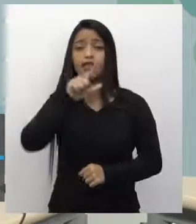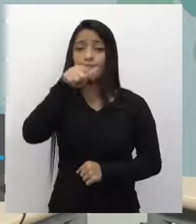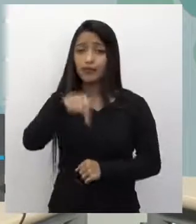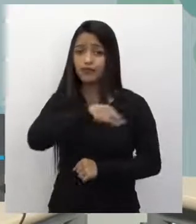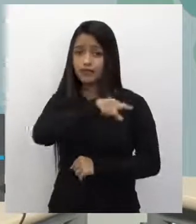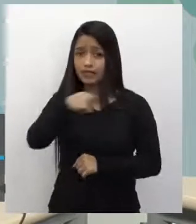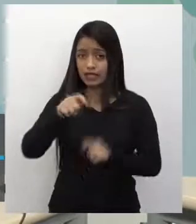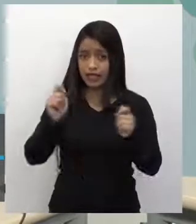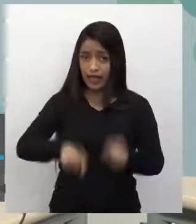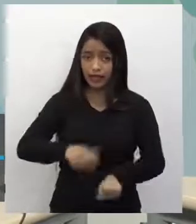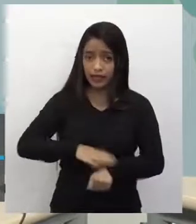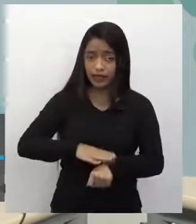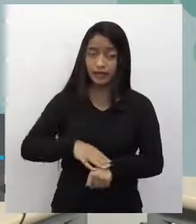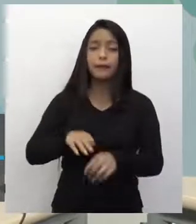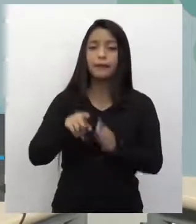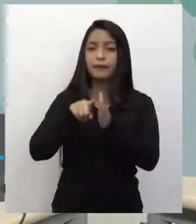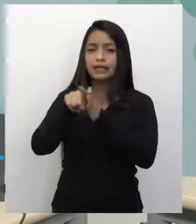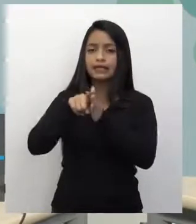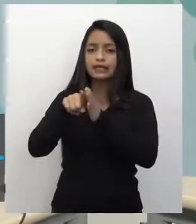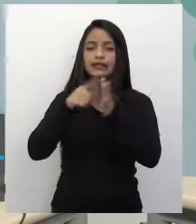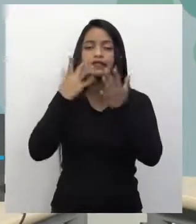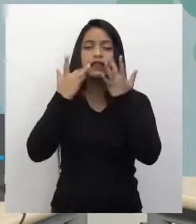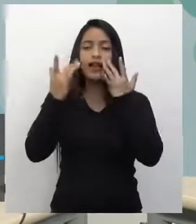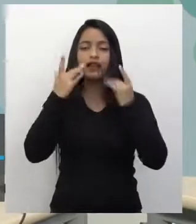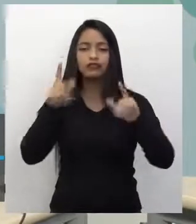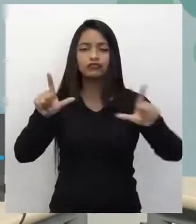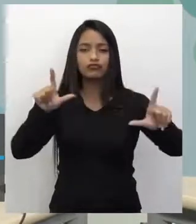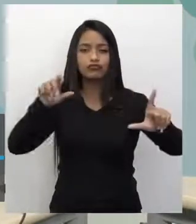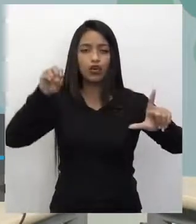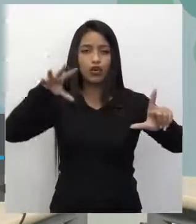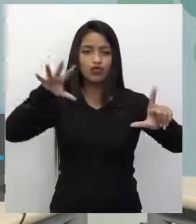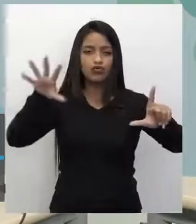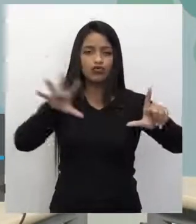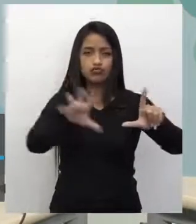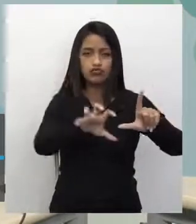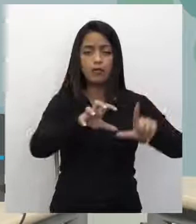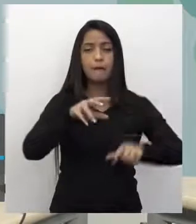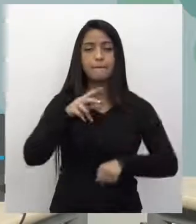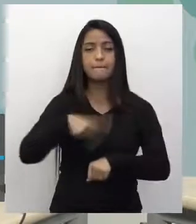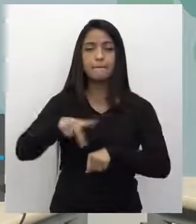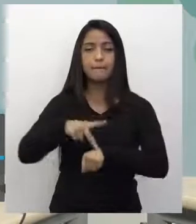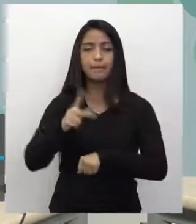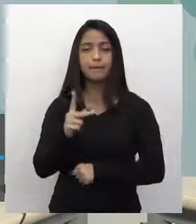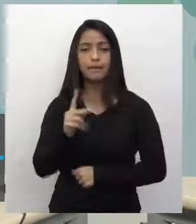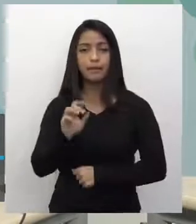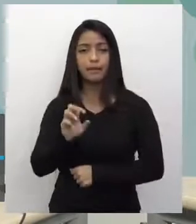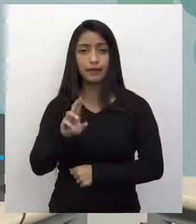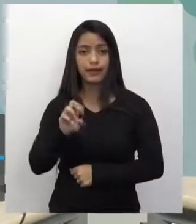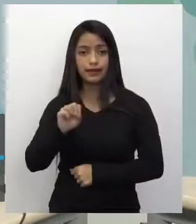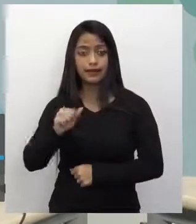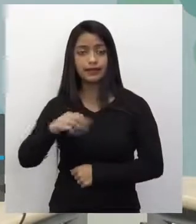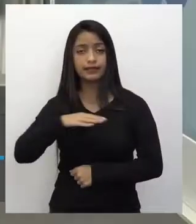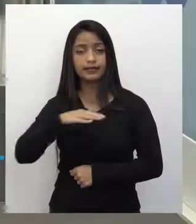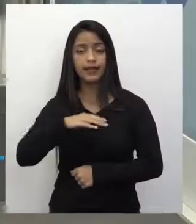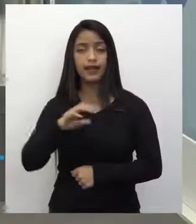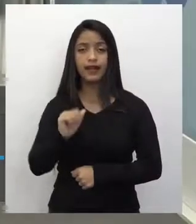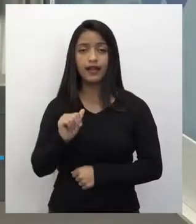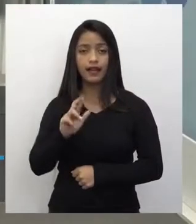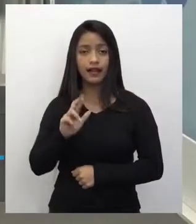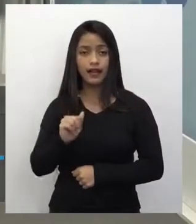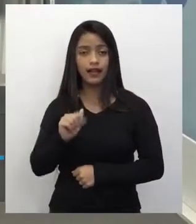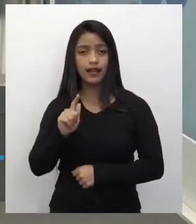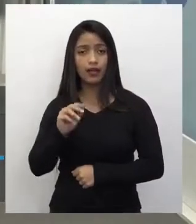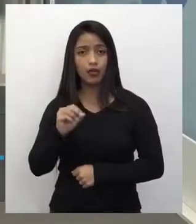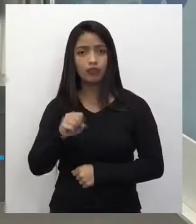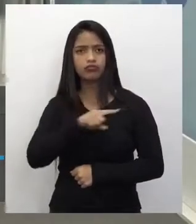tiverem tempo aí na internet, Teatro de Sombras Persa, Teatro de Sombras de Karagoz. Vocês vão achar bem interessante. Muito bom, turma.